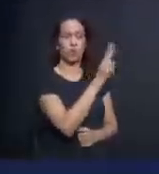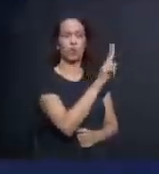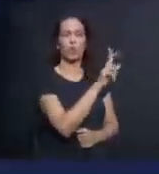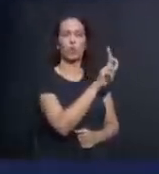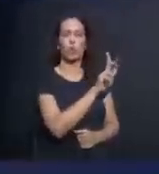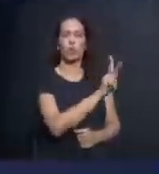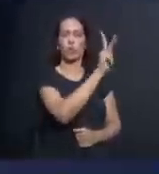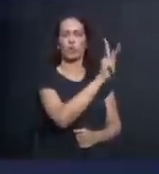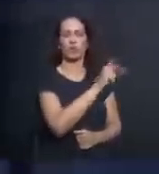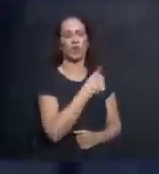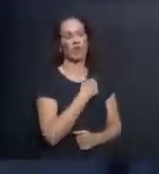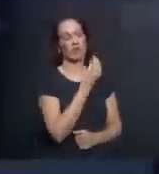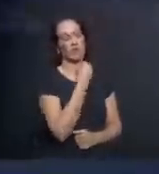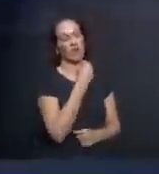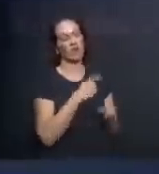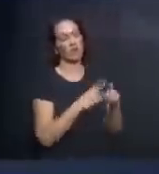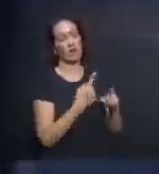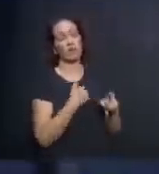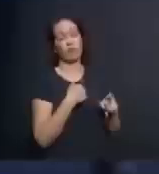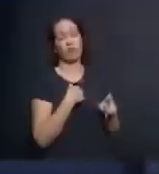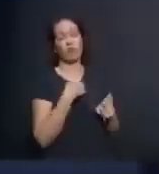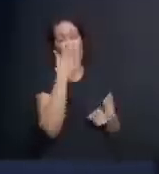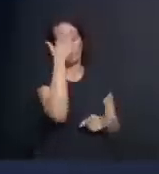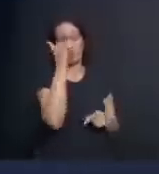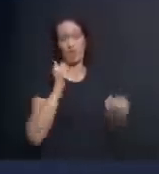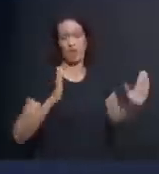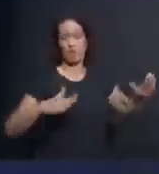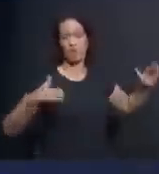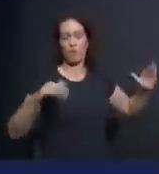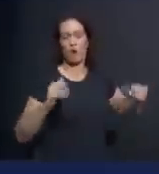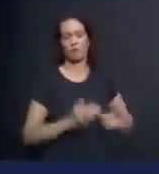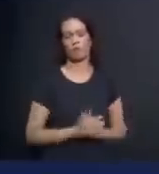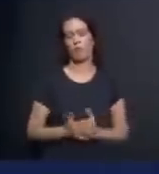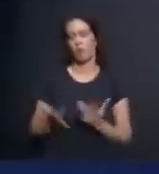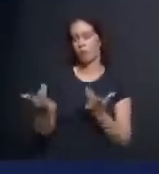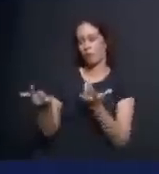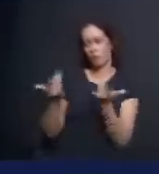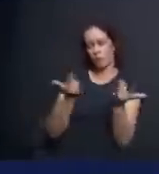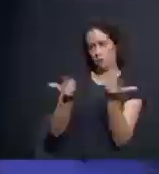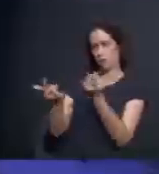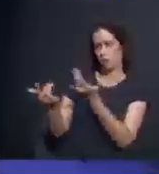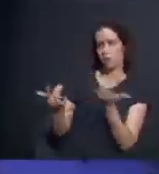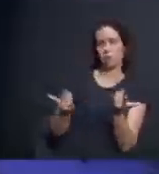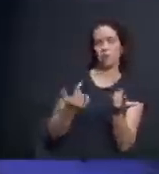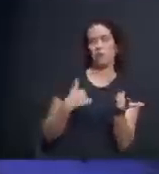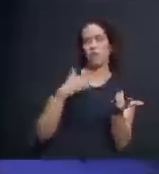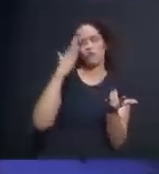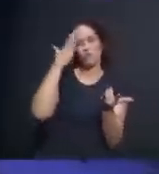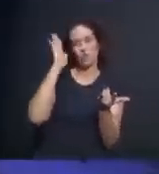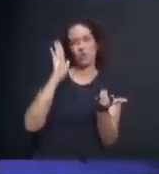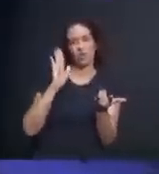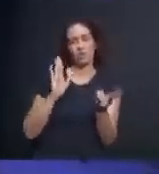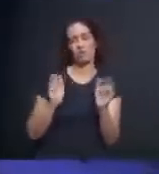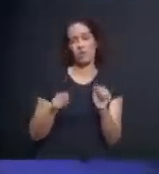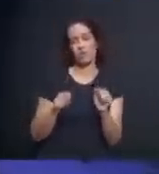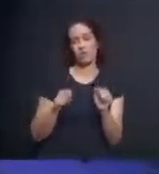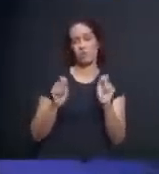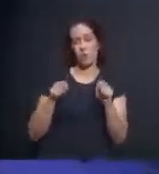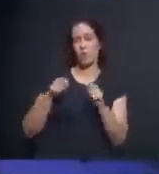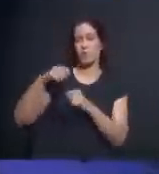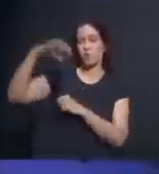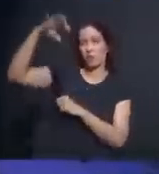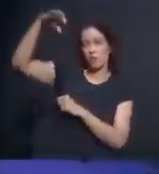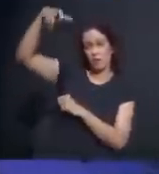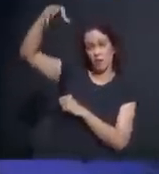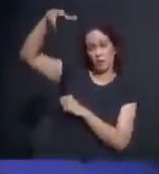aqui. Homem-Aranha, eu não sei trepar em nada, bicho. Mas você vai lá trocar a lâmpada para mim. Mas eu sou o cara do